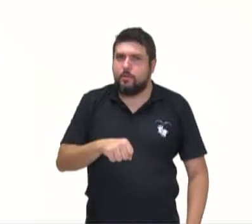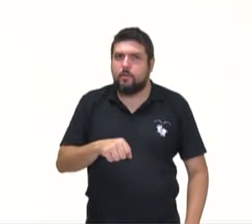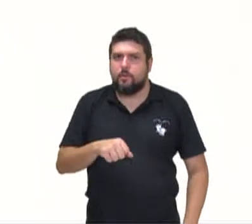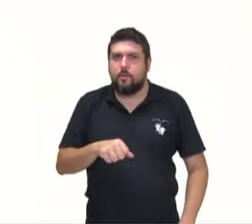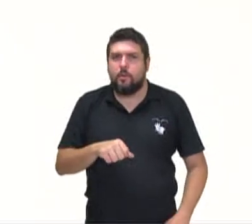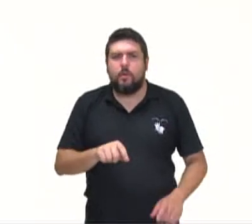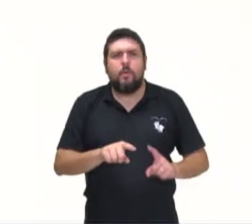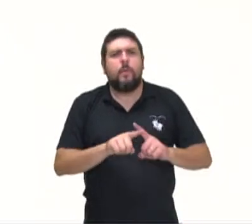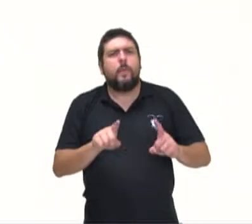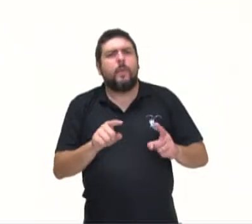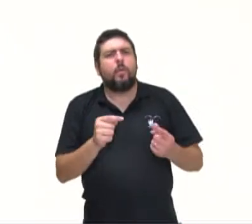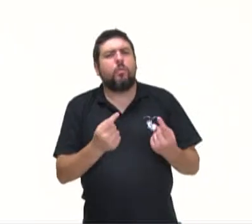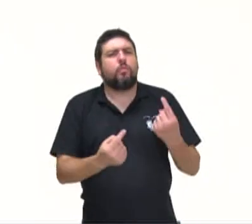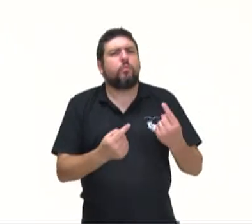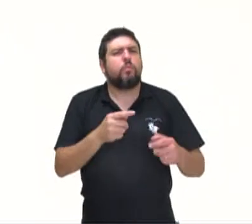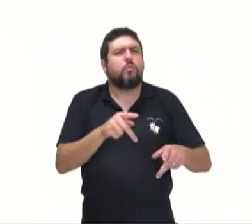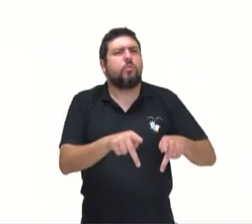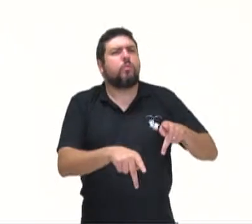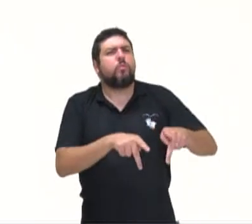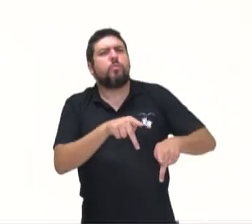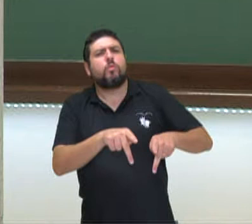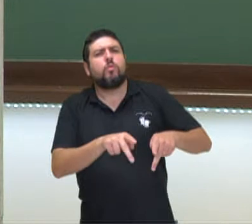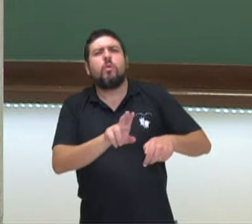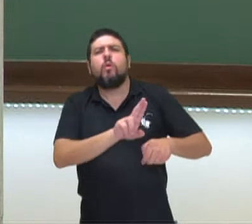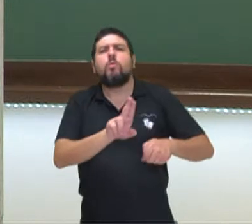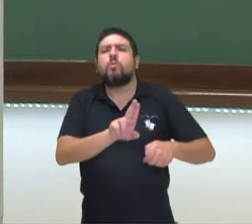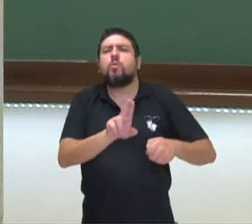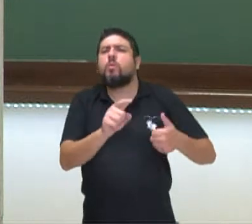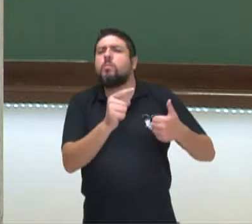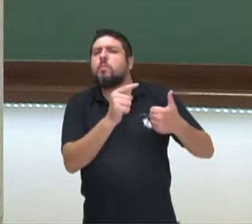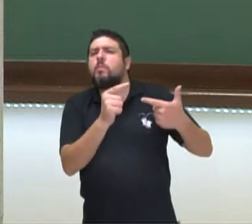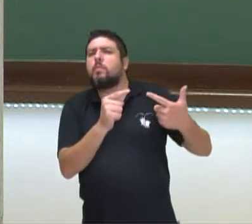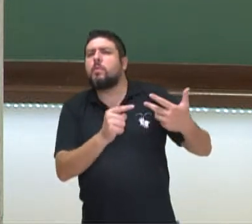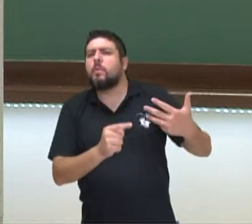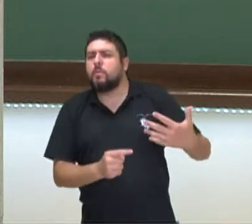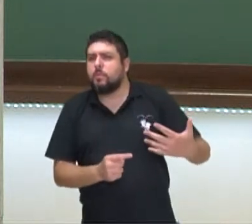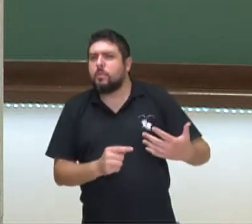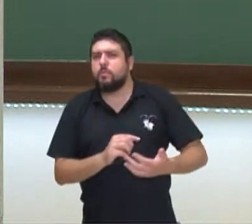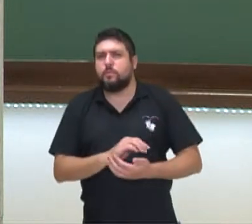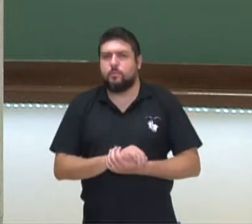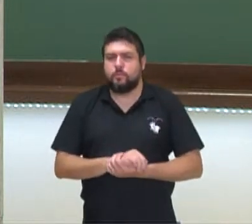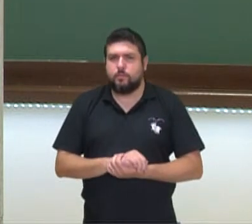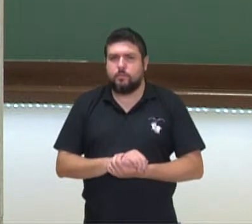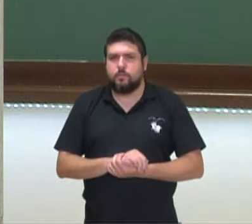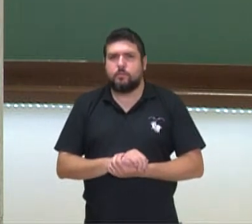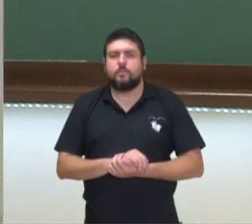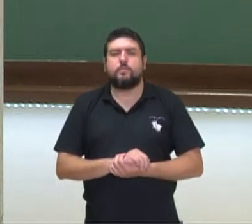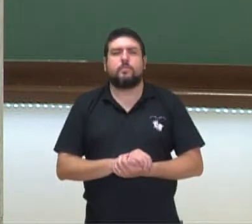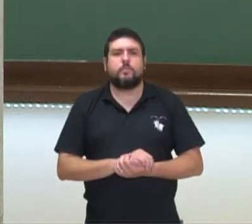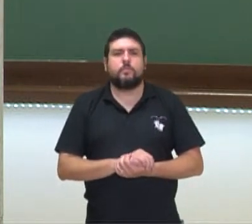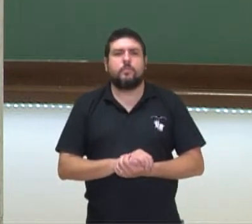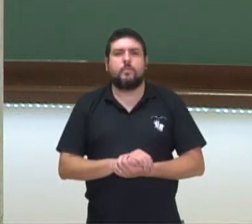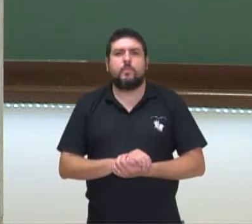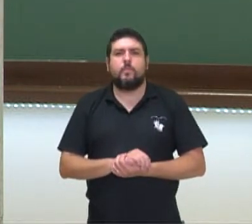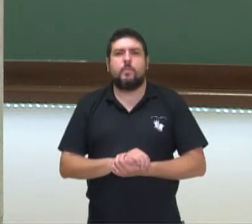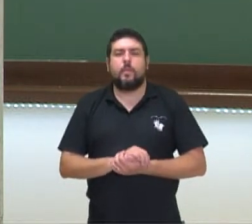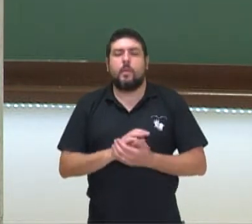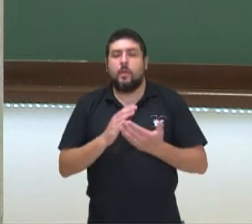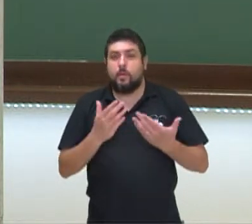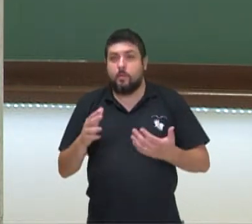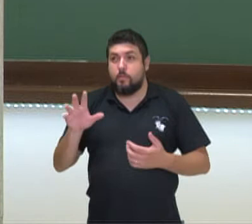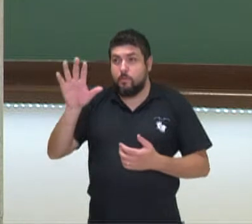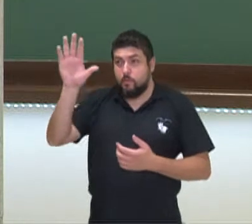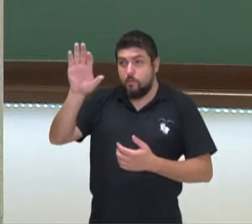que habitavam a América antes da chegada dos europeus? Vamos pensar um pouquinho sobre isso, Então, antes da chegada